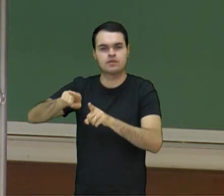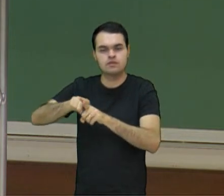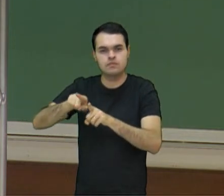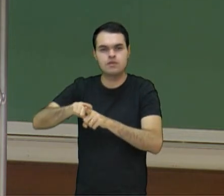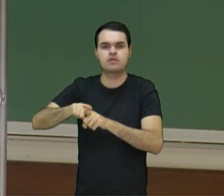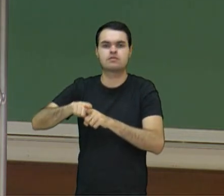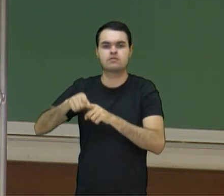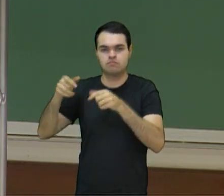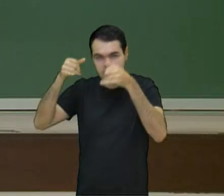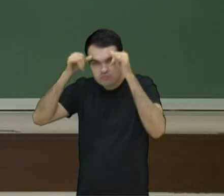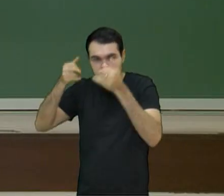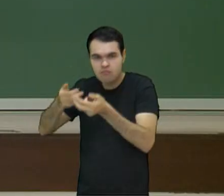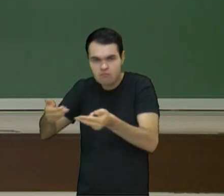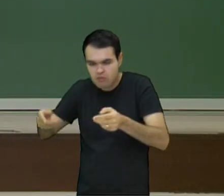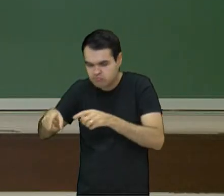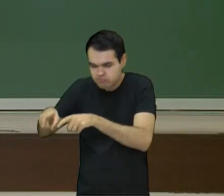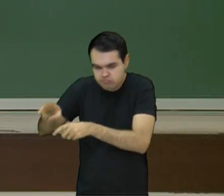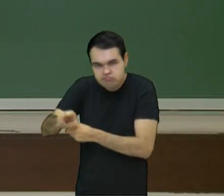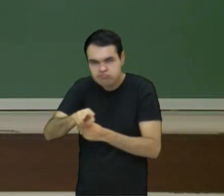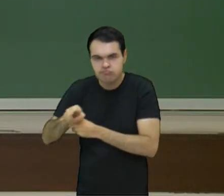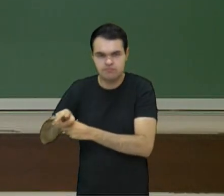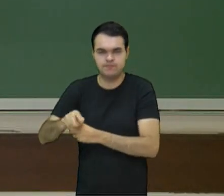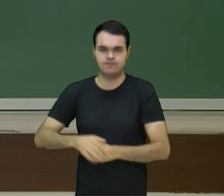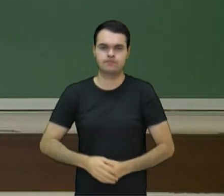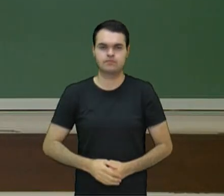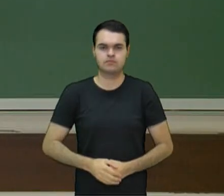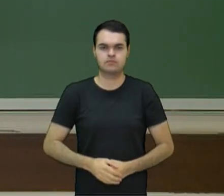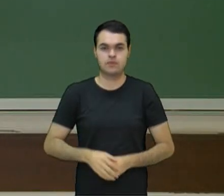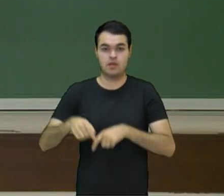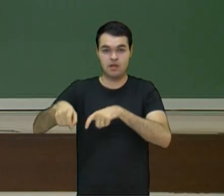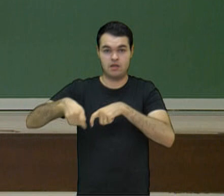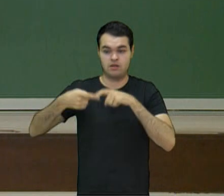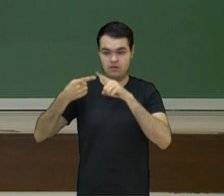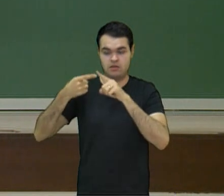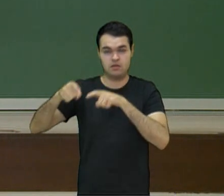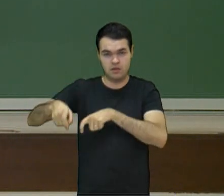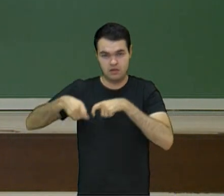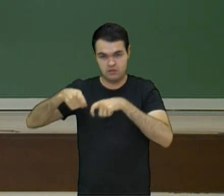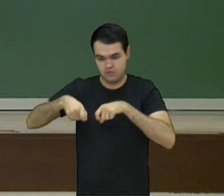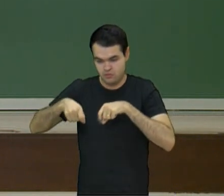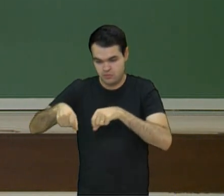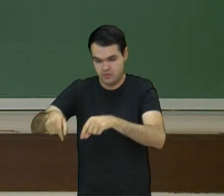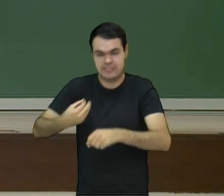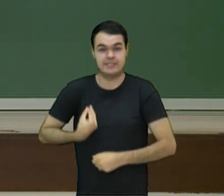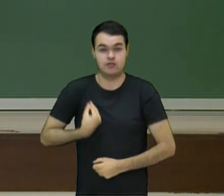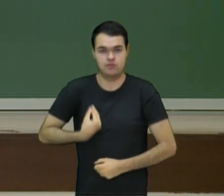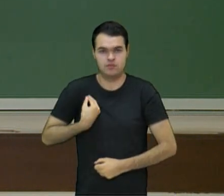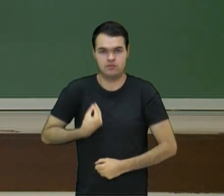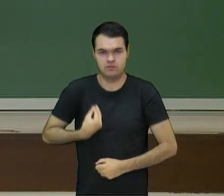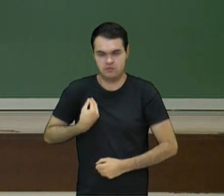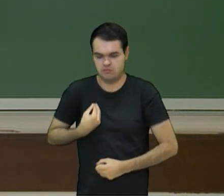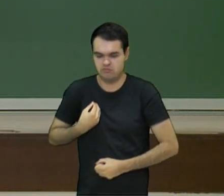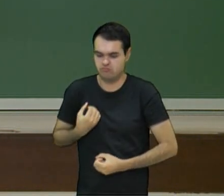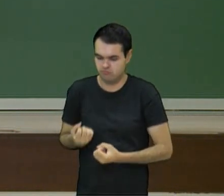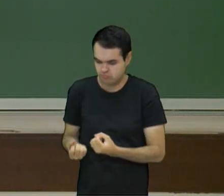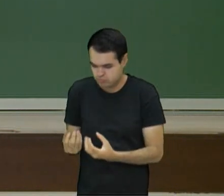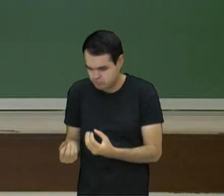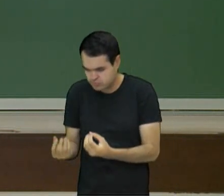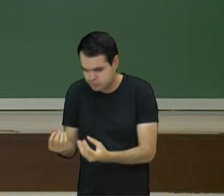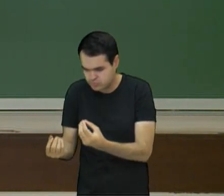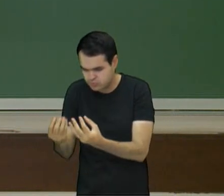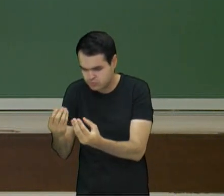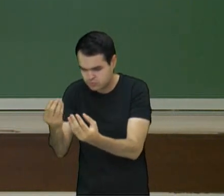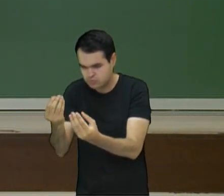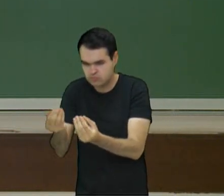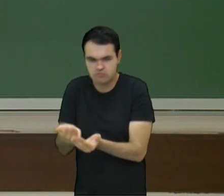agricultura pode ser podemos dividir em 2 categorias. A agricultura de subsistência, aquela que abastece o produtor